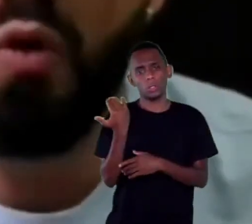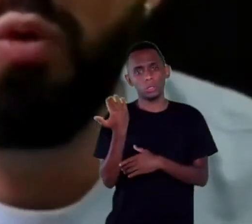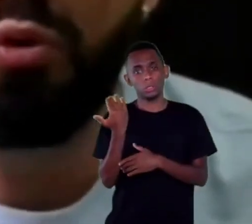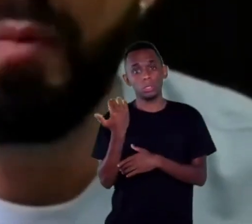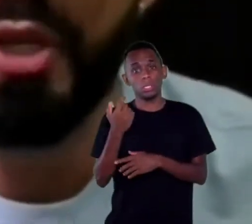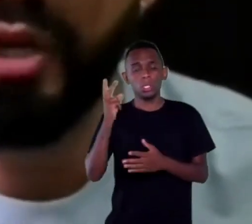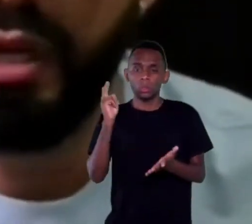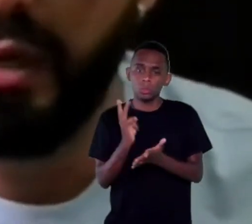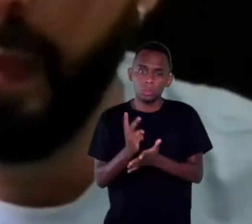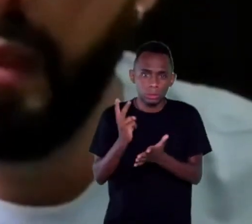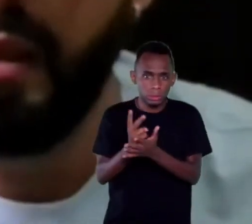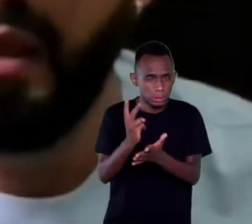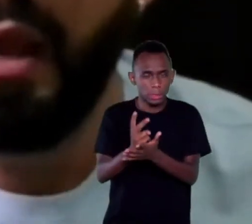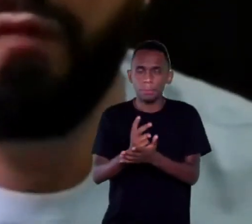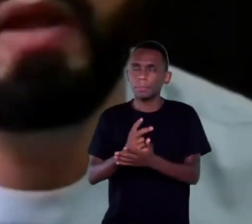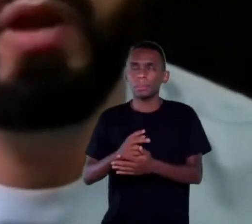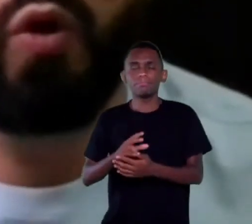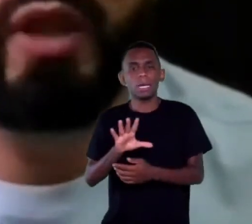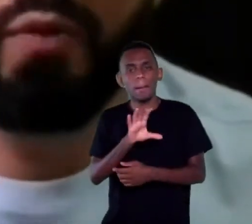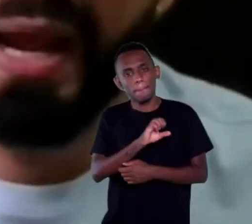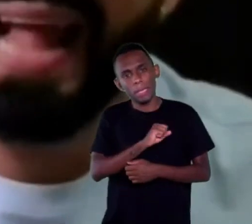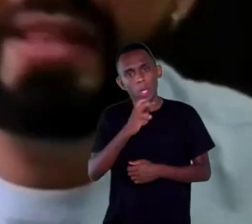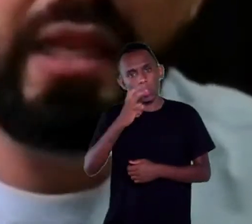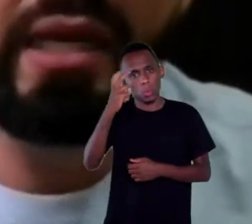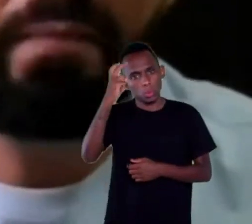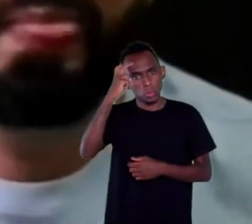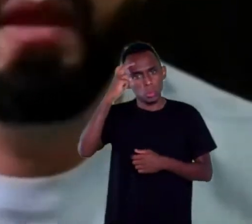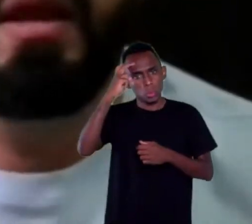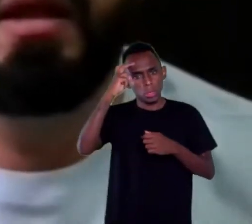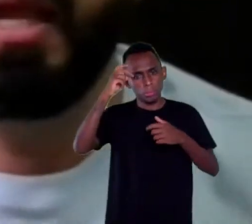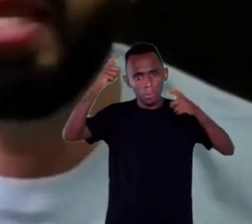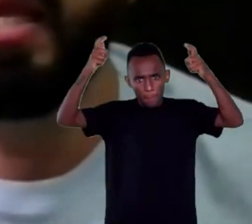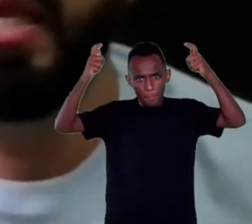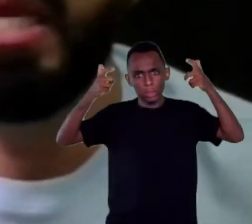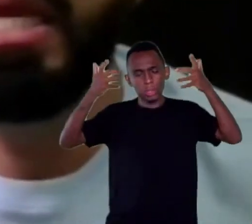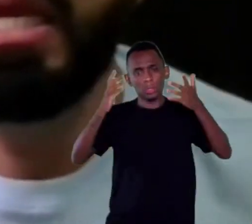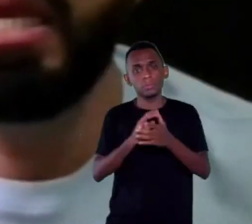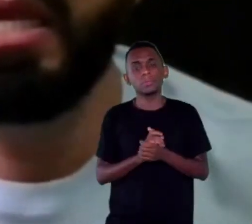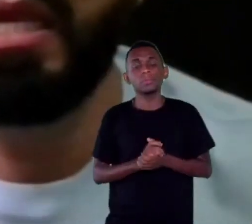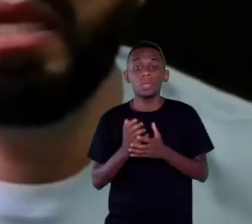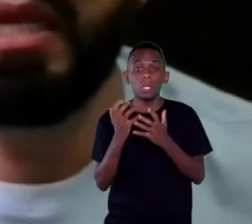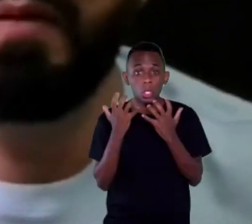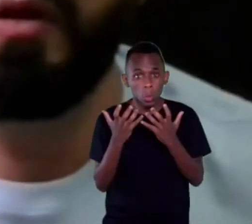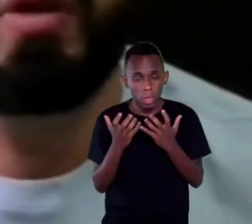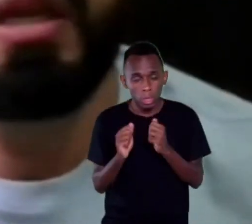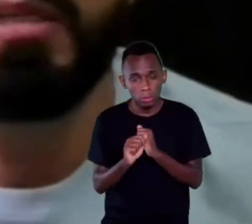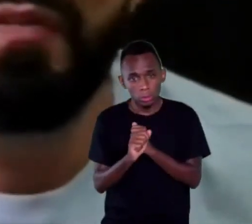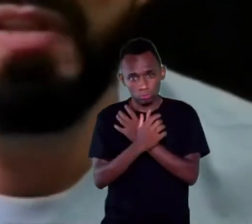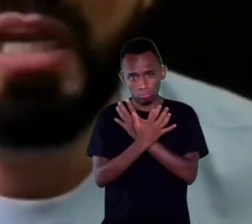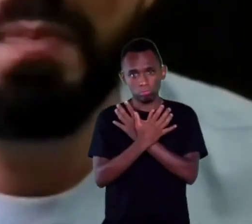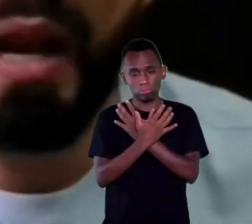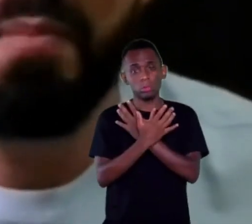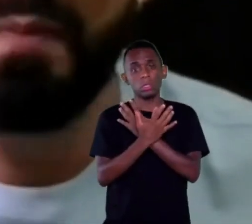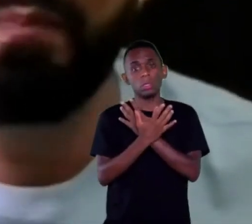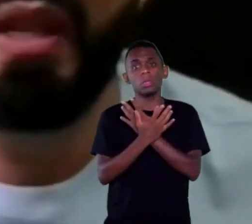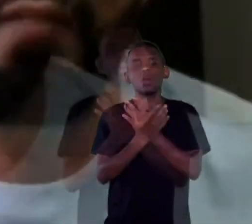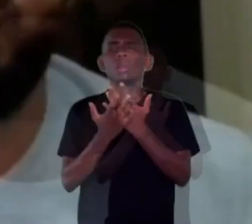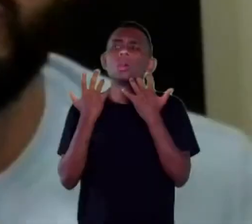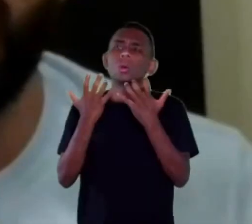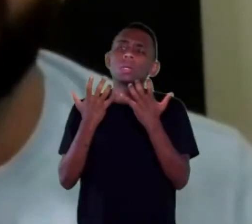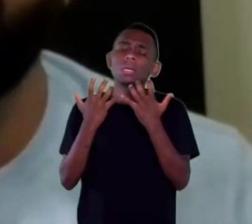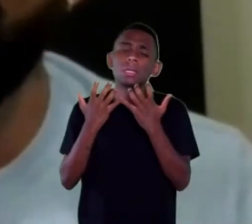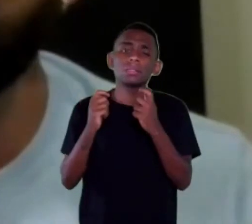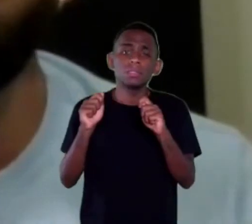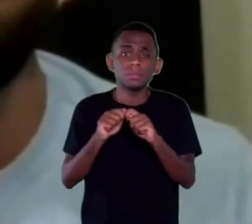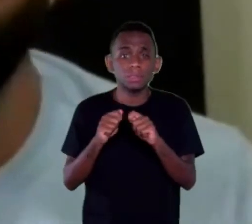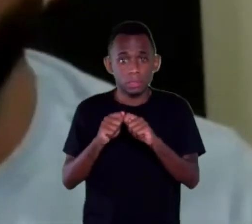gostei muito da cultura mexicana. Aí eu falei com ele, eu quero uma Catrina, né, e eu queria que você fizesse para mim. Ele